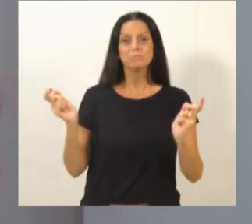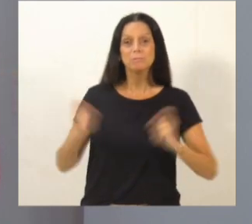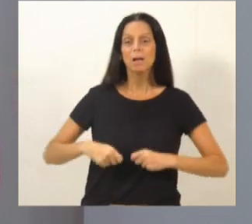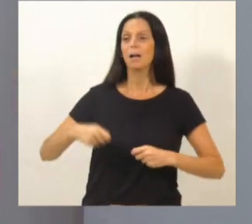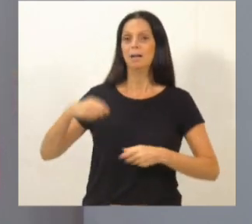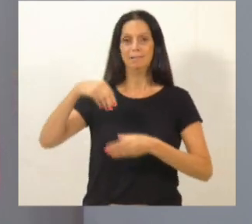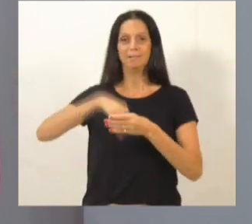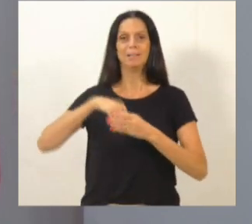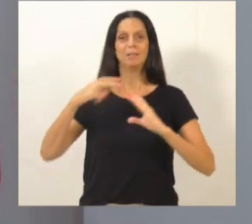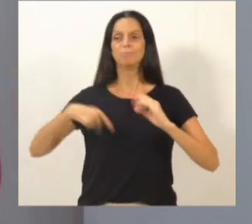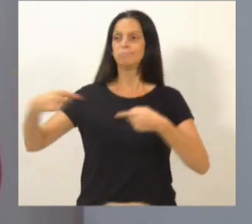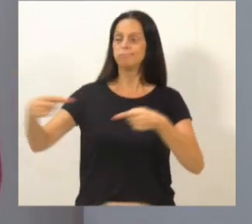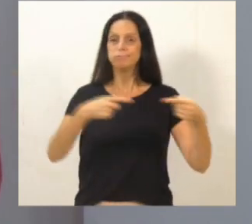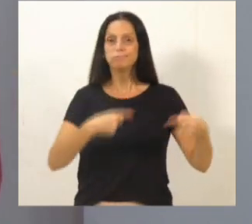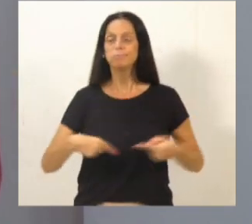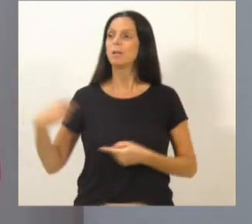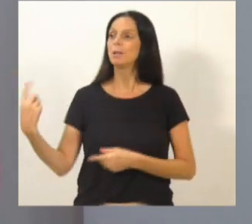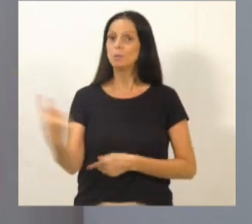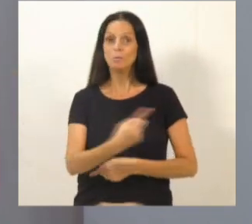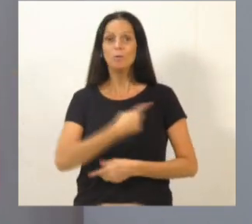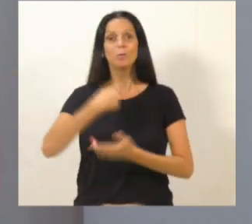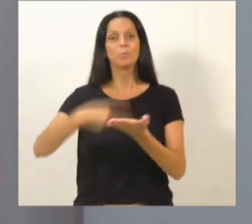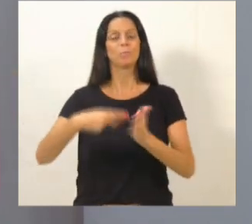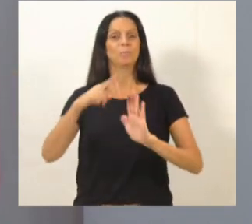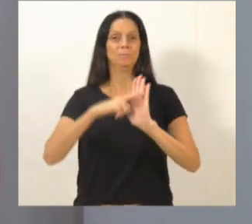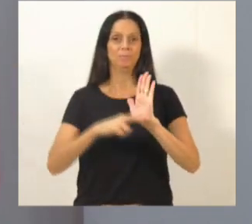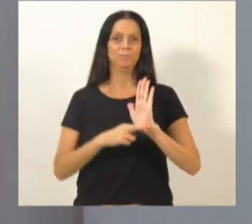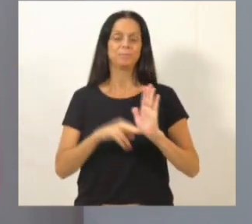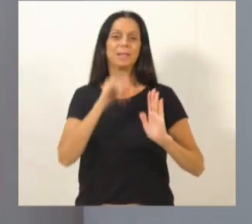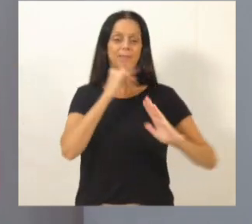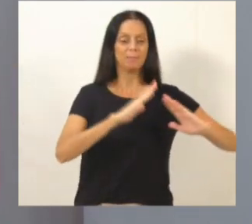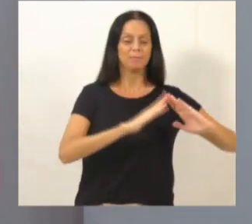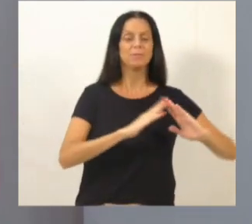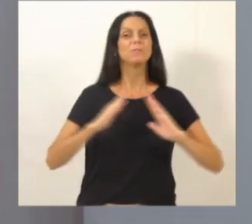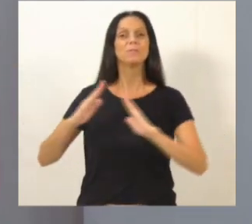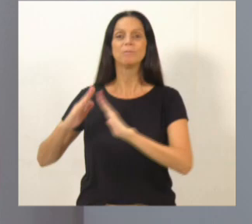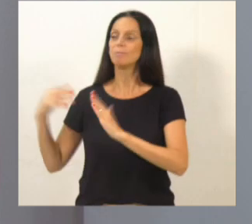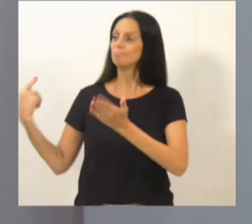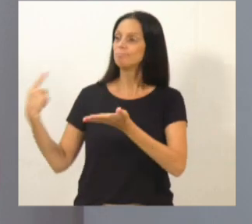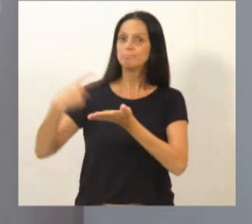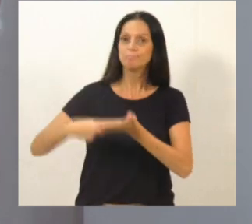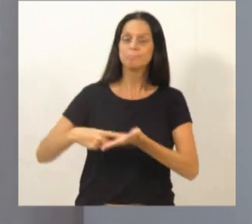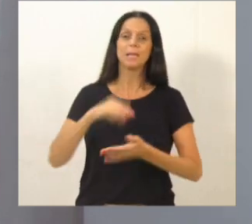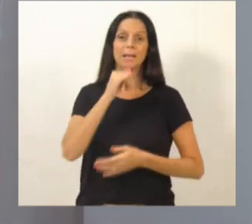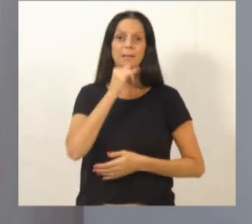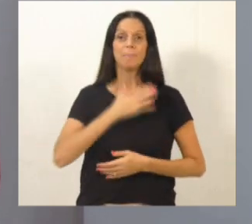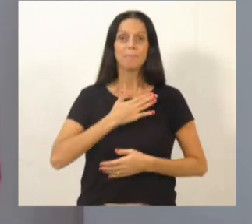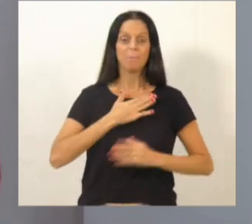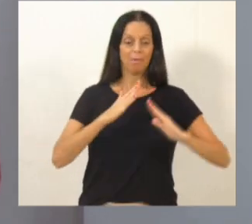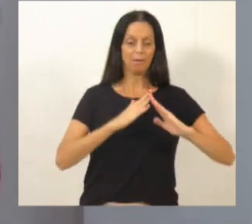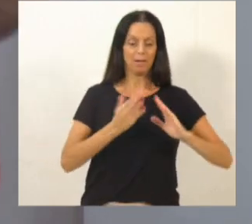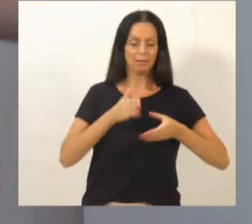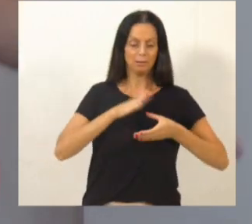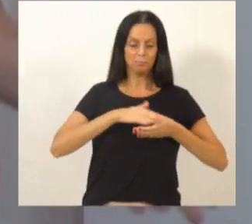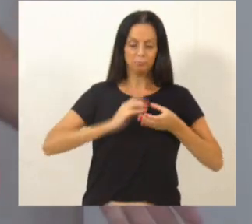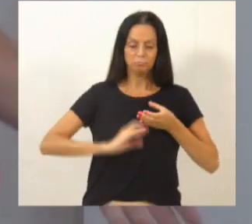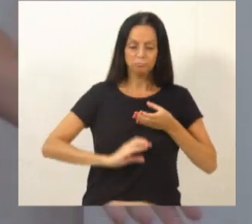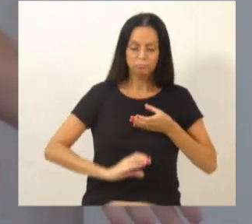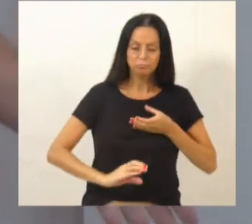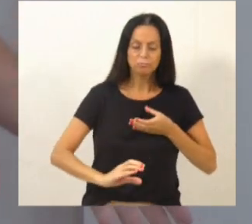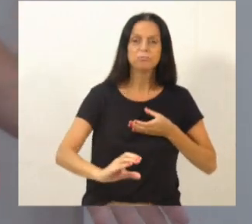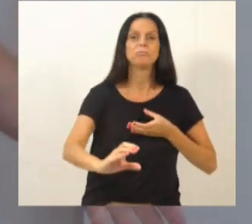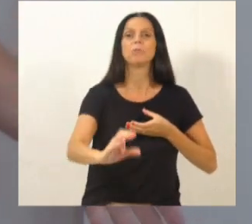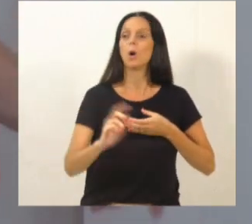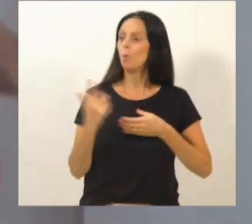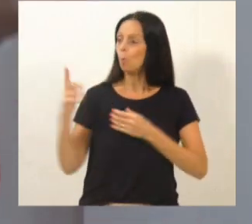esse regramento, onde o acordo entre vizinhos permita que o esgoto da casa de cima passe por essa tubulação,